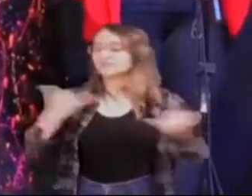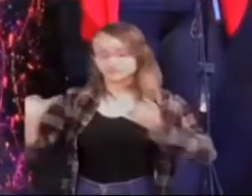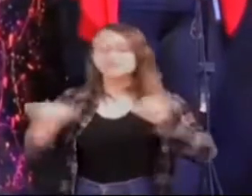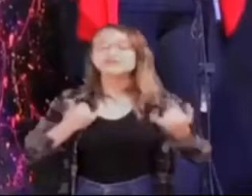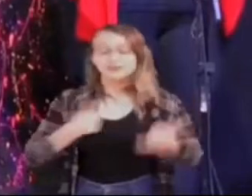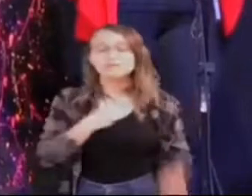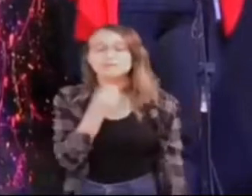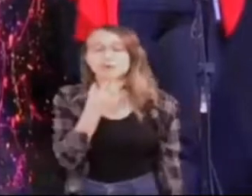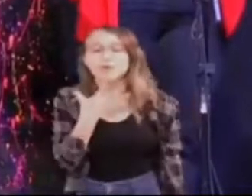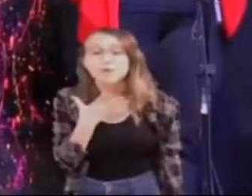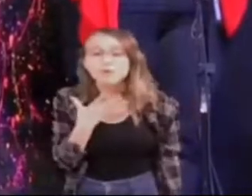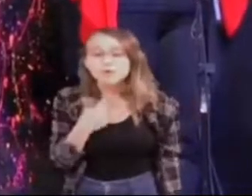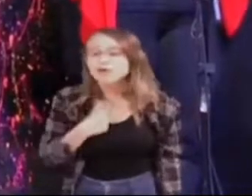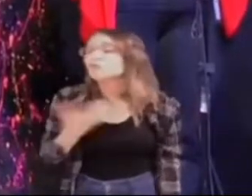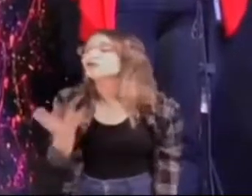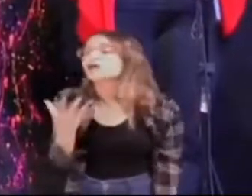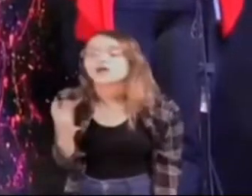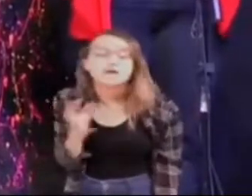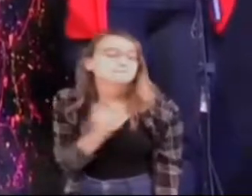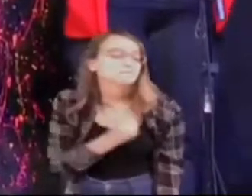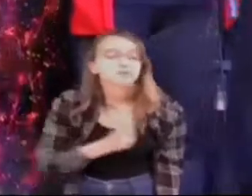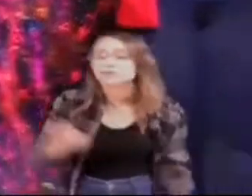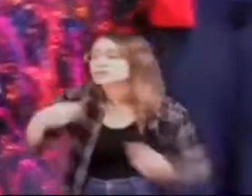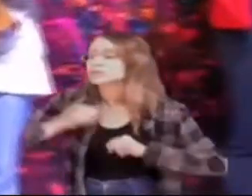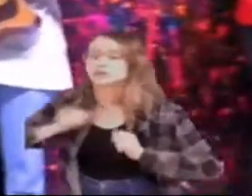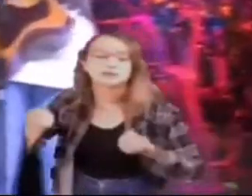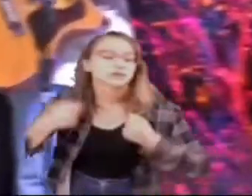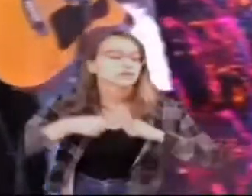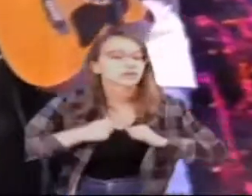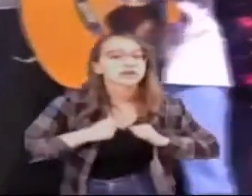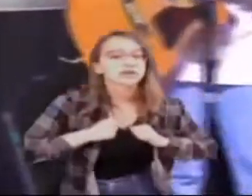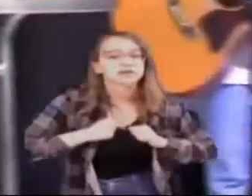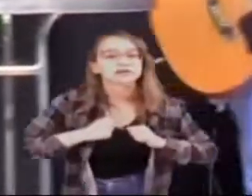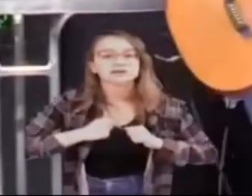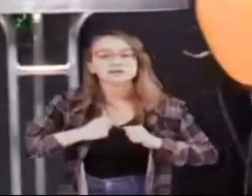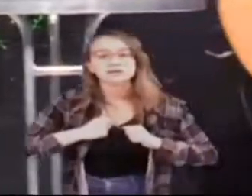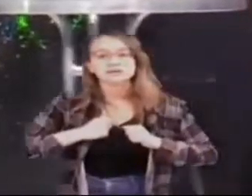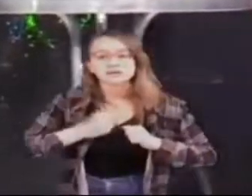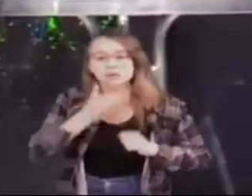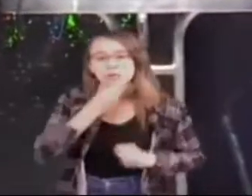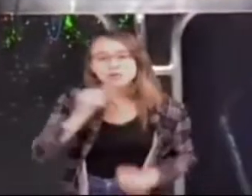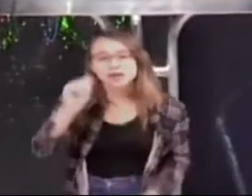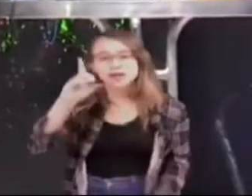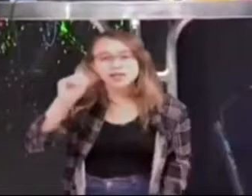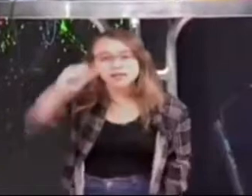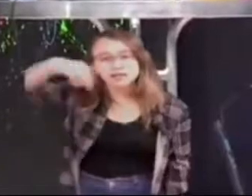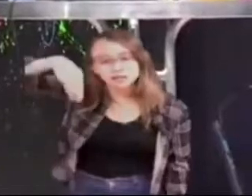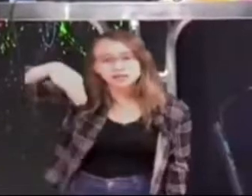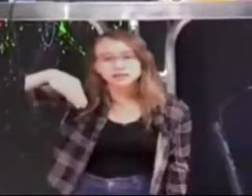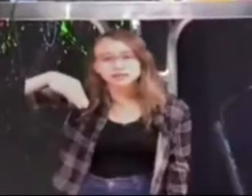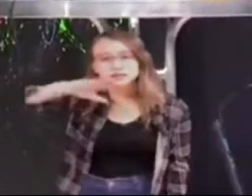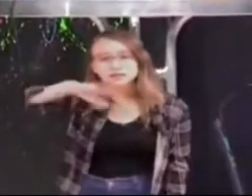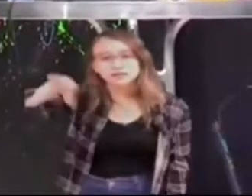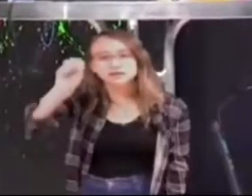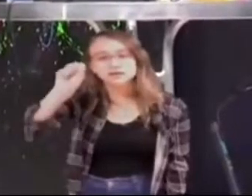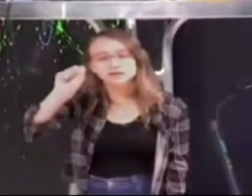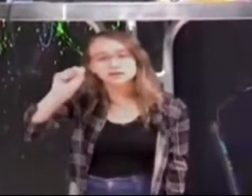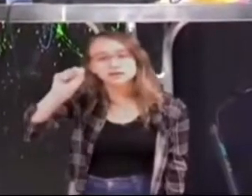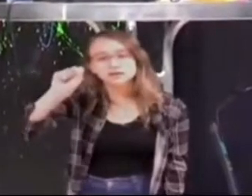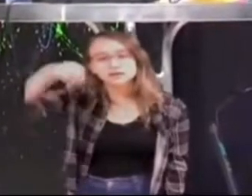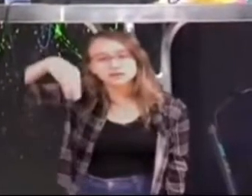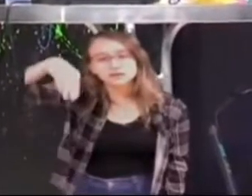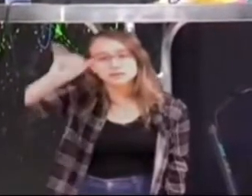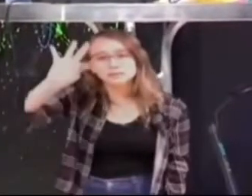merece ser amado. Adam Smith fala um pouco sobre isso. A gente não quer só ser amado, mas a gente